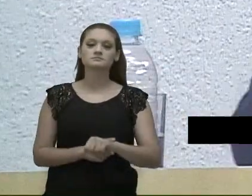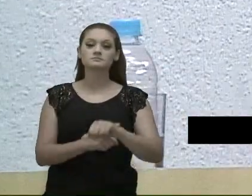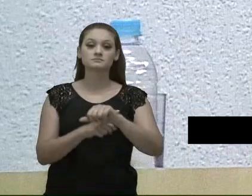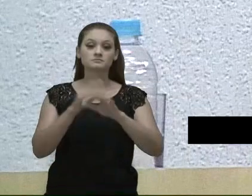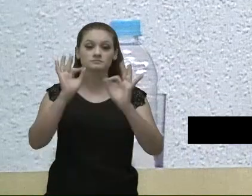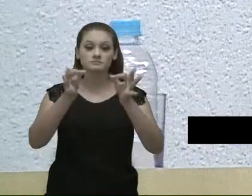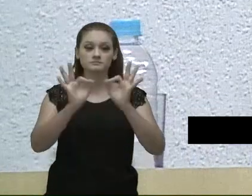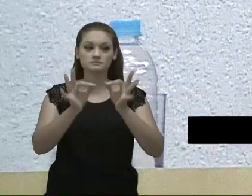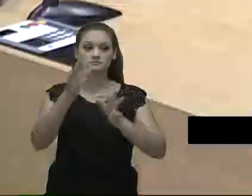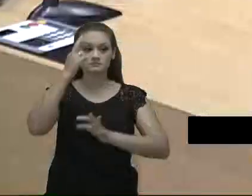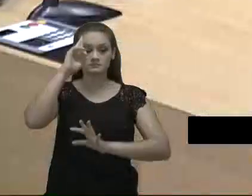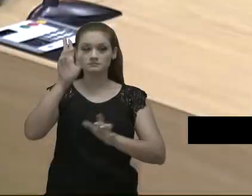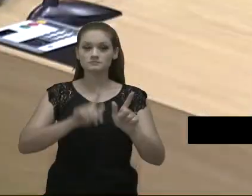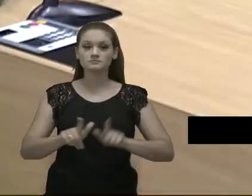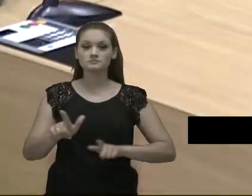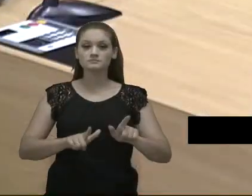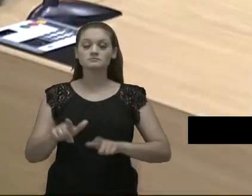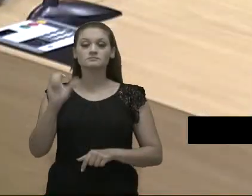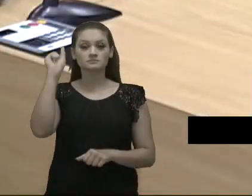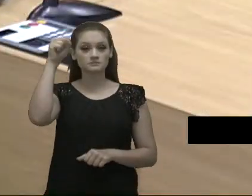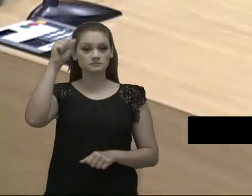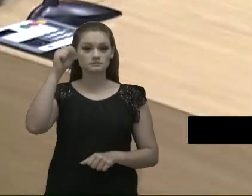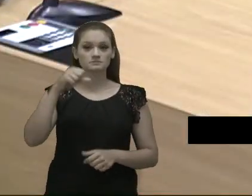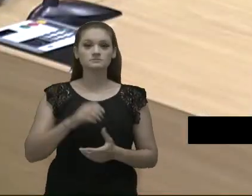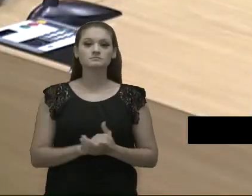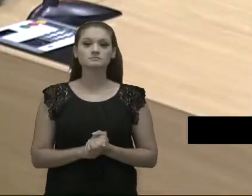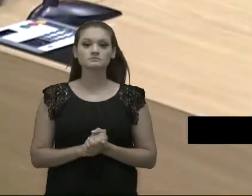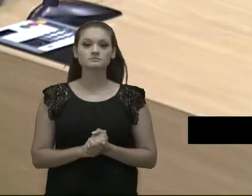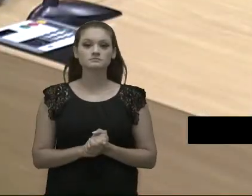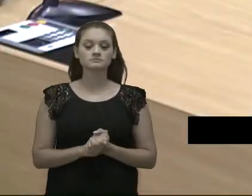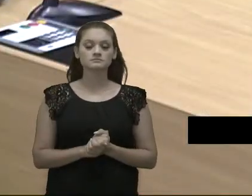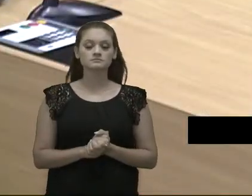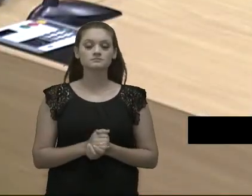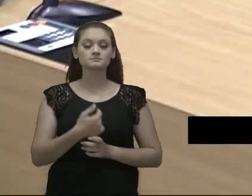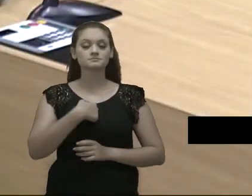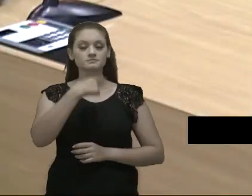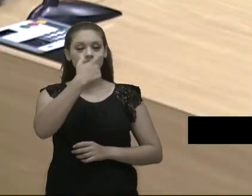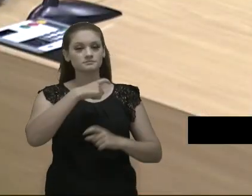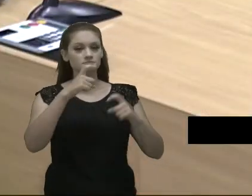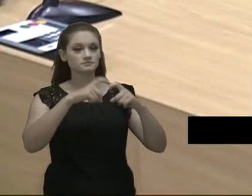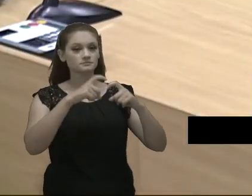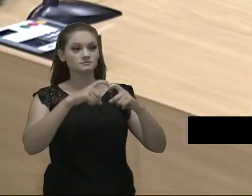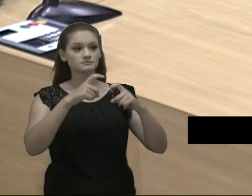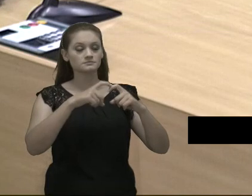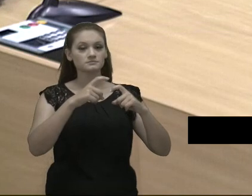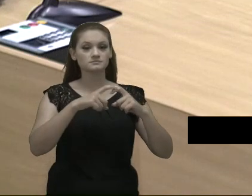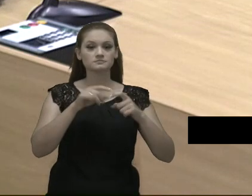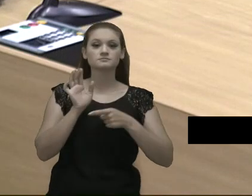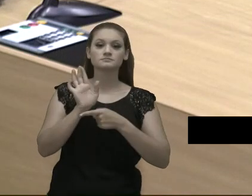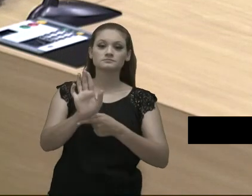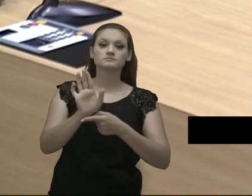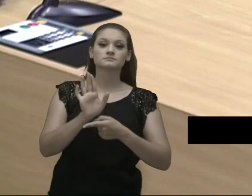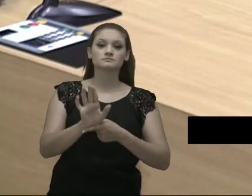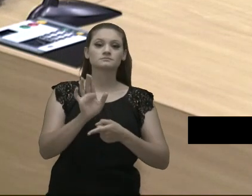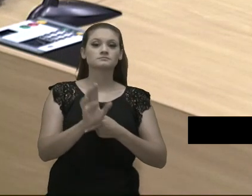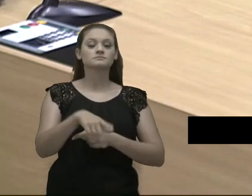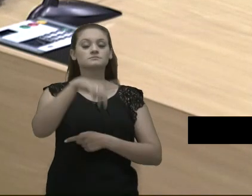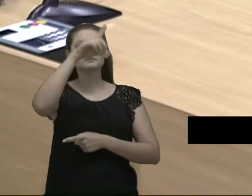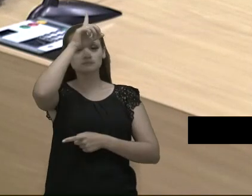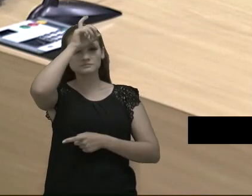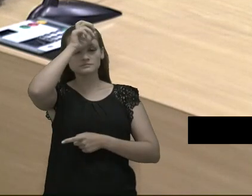serviço? Sim, senhor. Eu sou médico assistente do Hospital Regional do Vale do